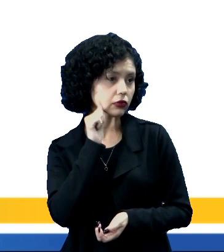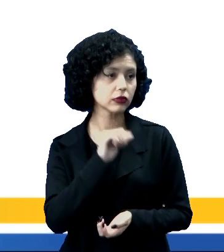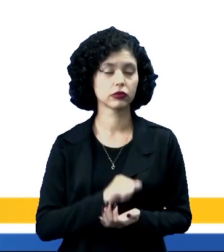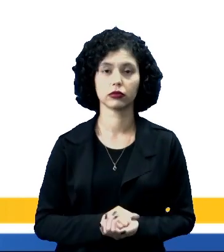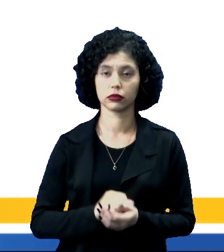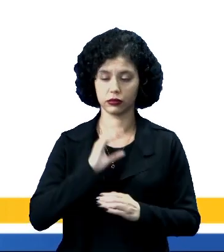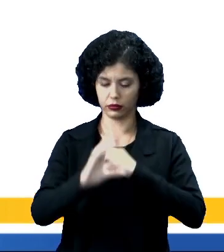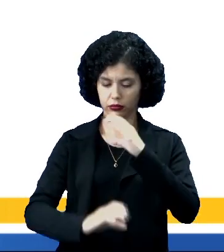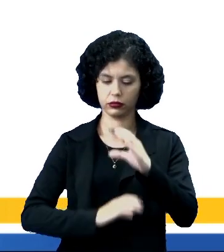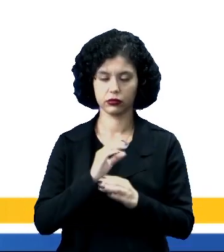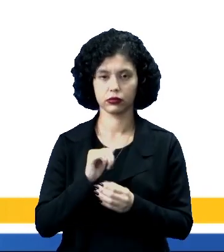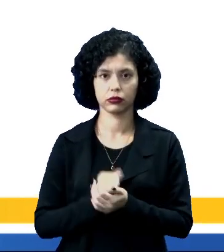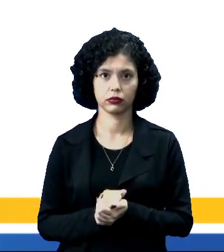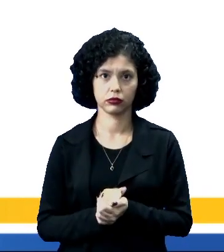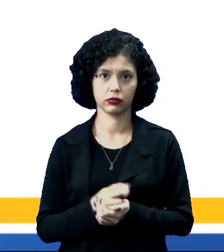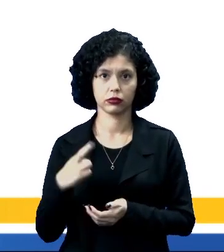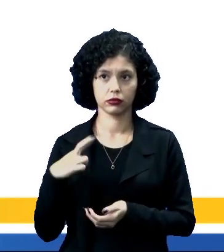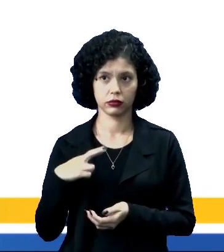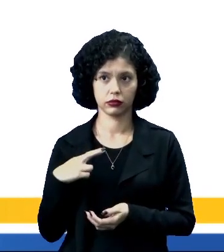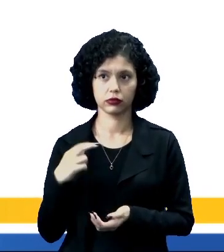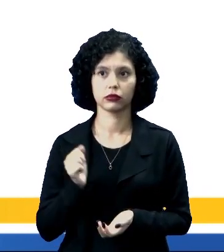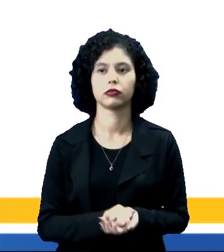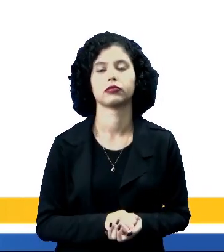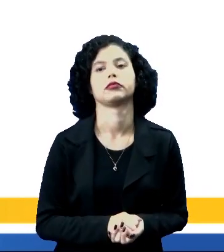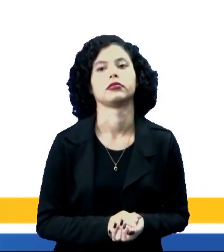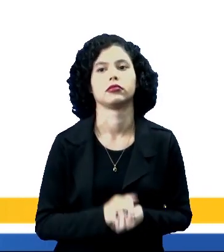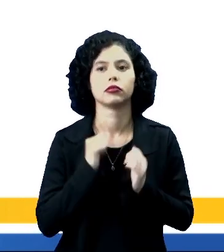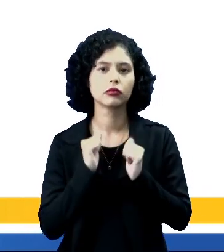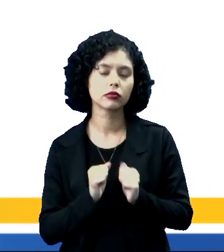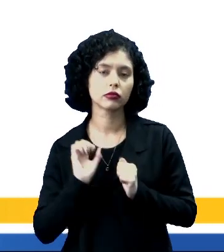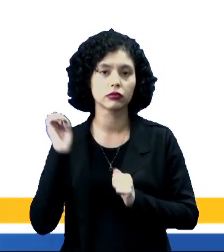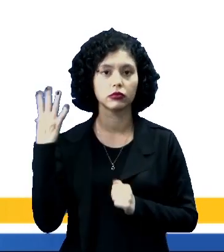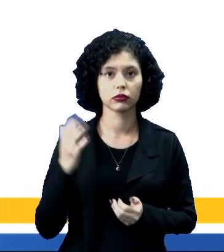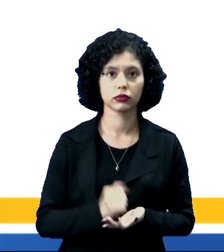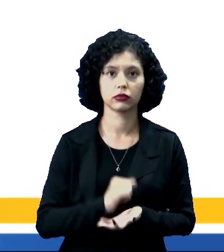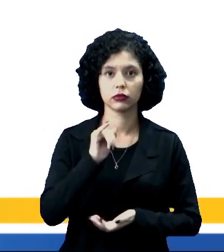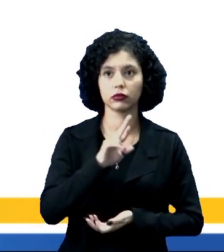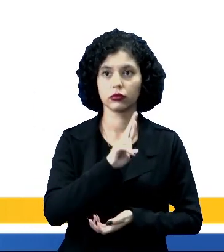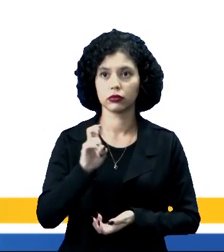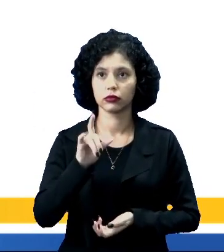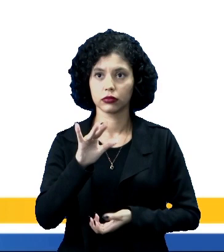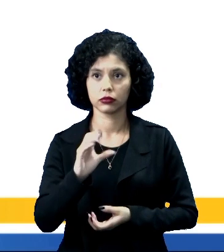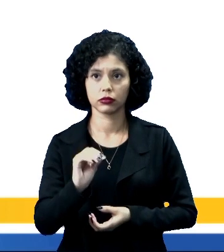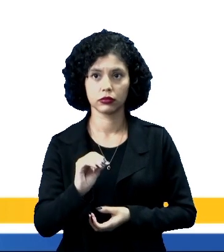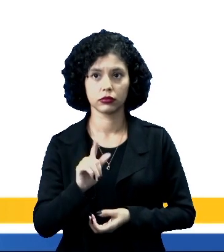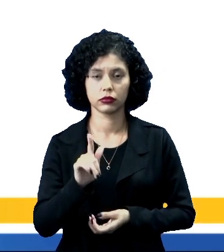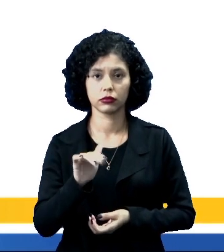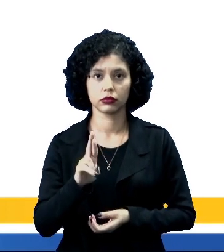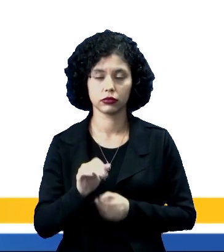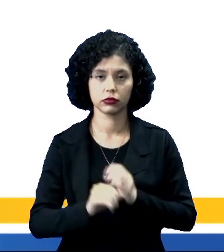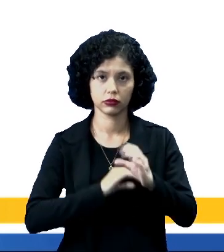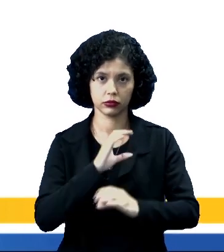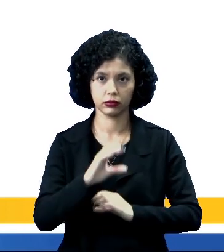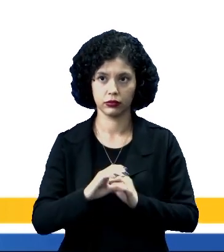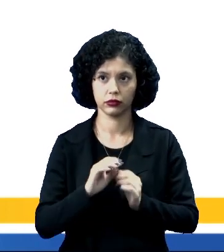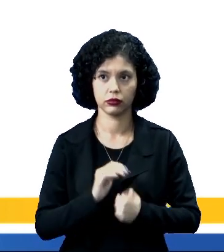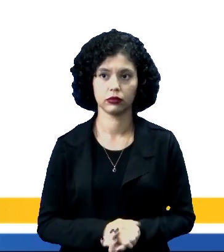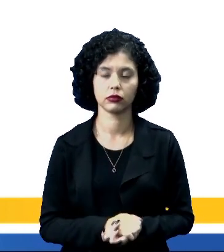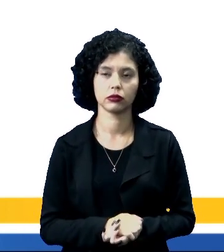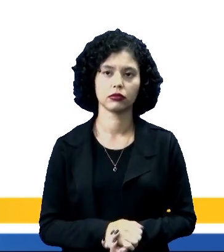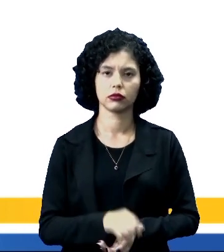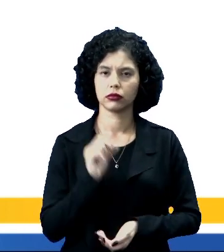o ciclo ele vai ter suas particularidades e pode acontecer o que a gente chama de ciclo menstrual irregular